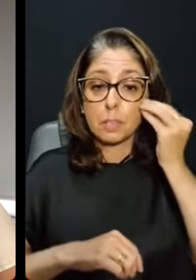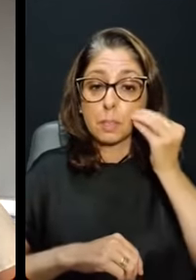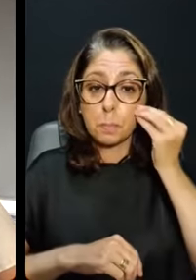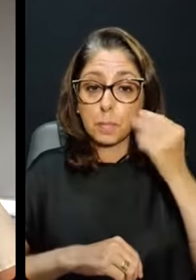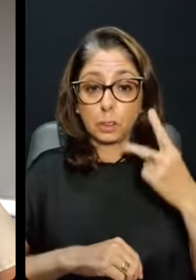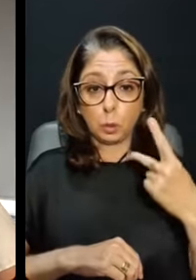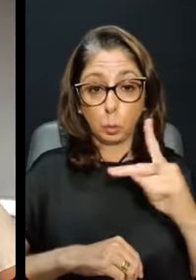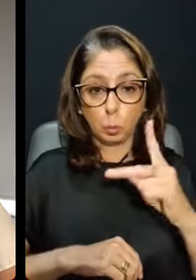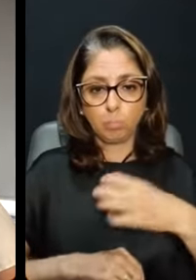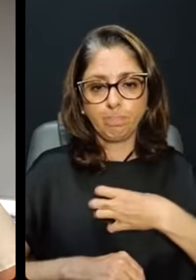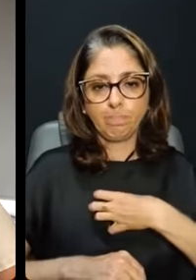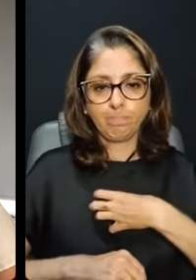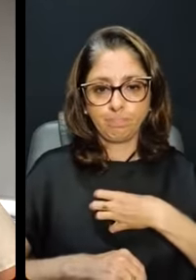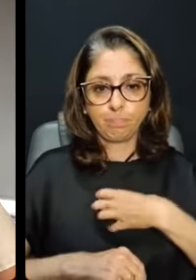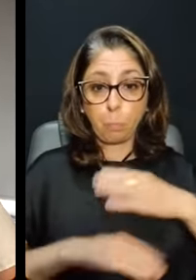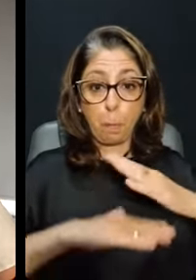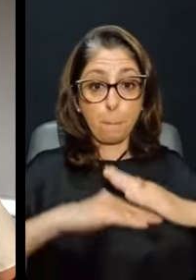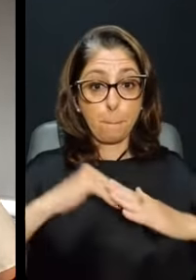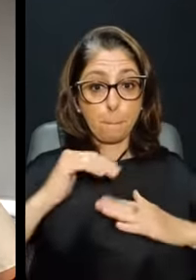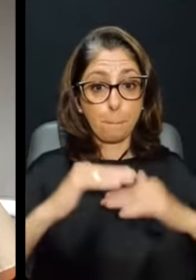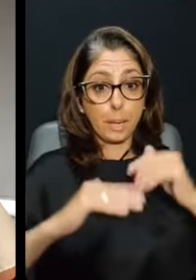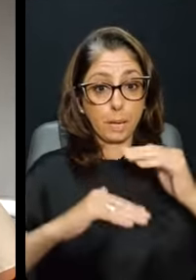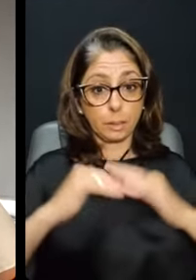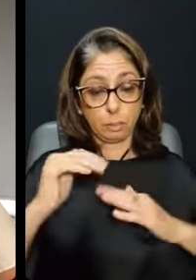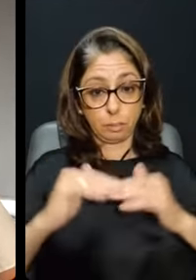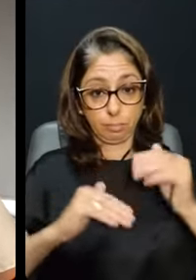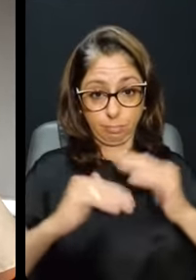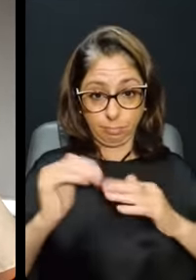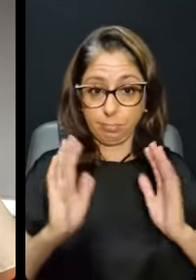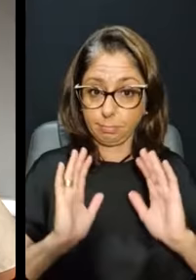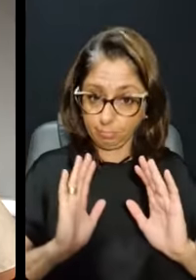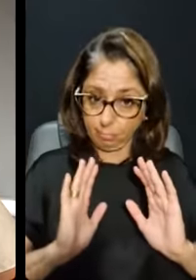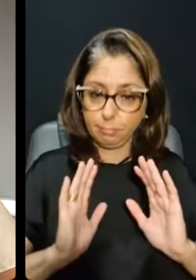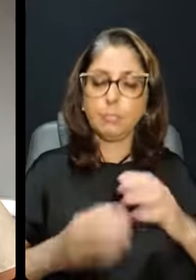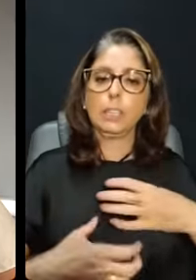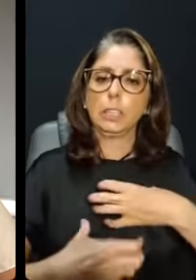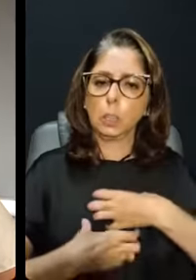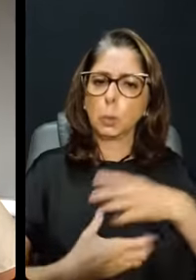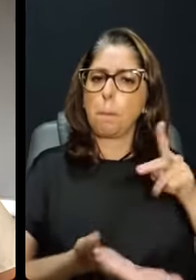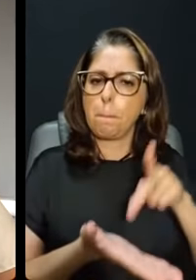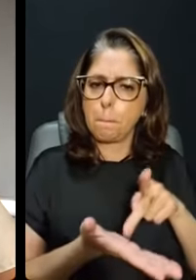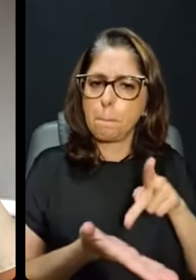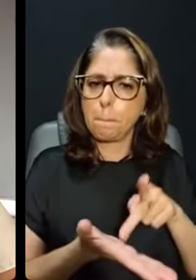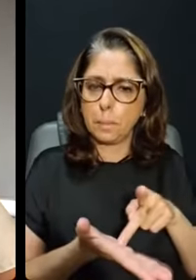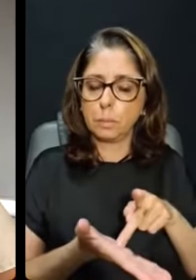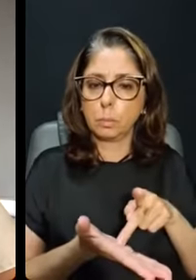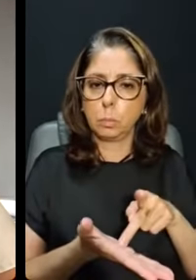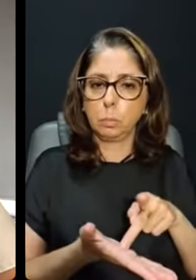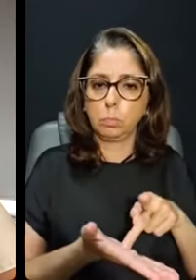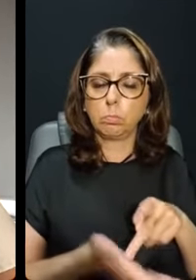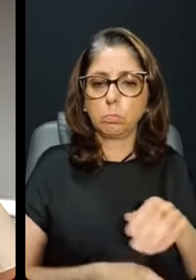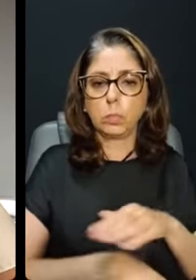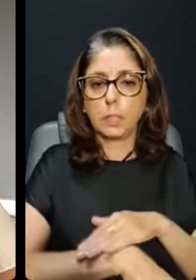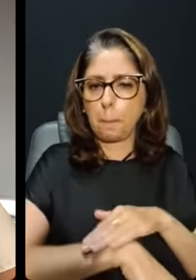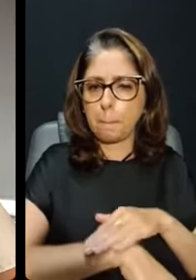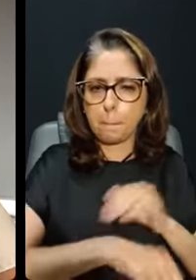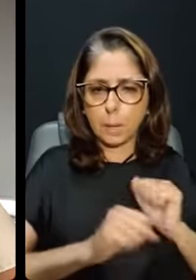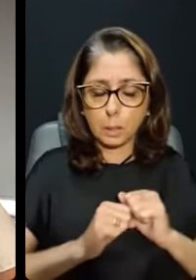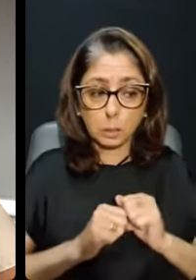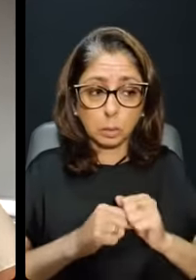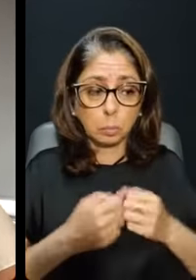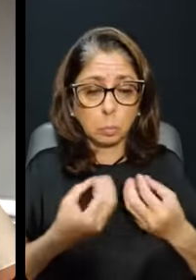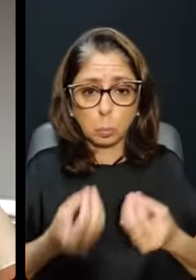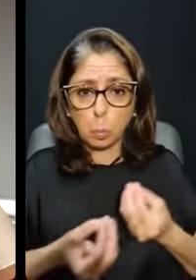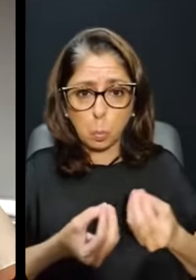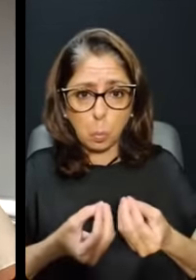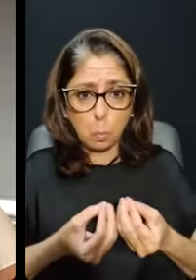prática a experiência. Muito do que se fala de acessibilidade, das dificuldades de colocá-la em prática, é justamente que as pessoas falam, mas eu não conheço nenhuma pessoa que